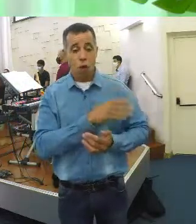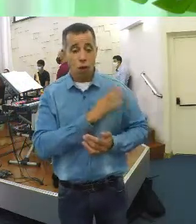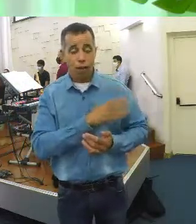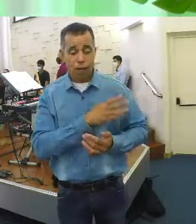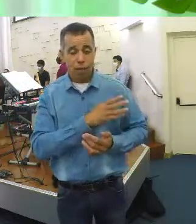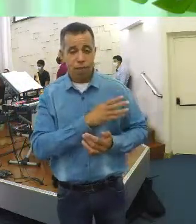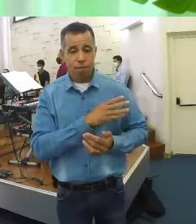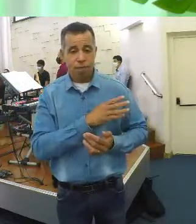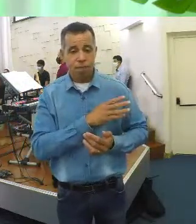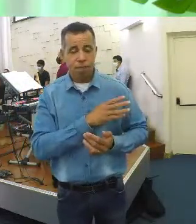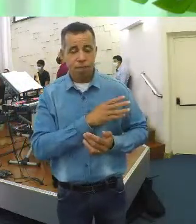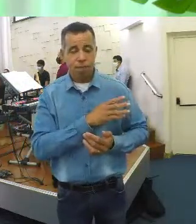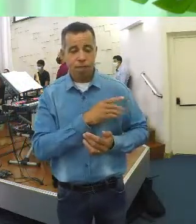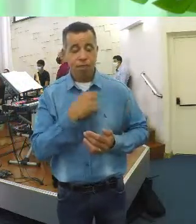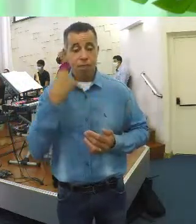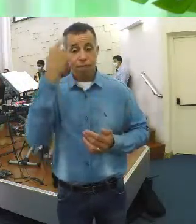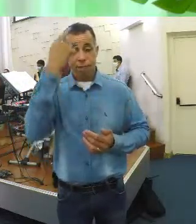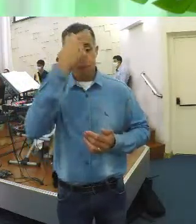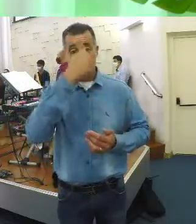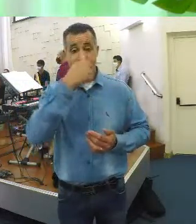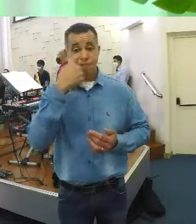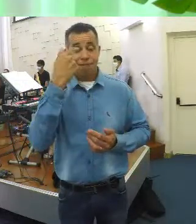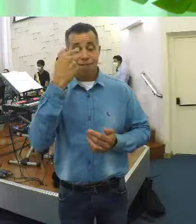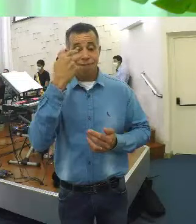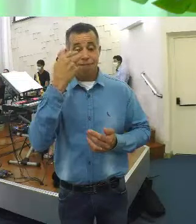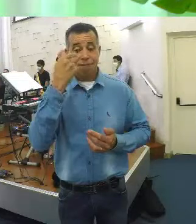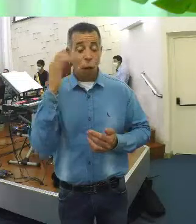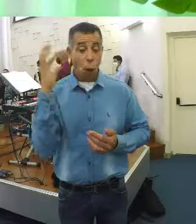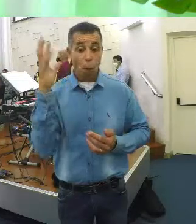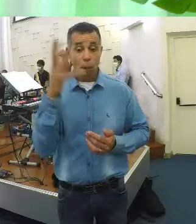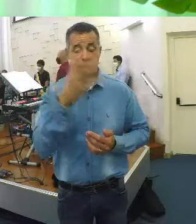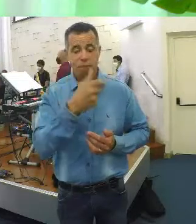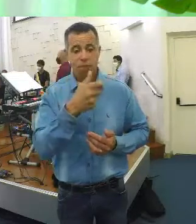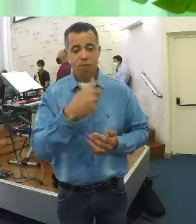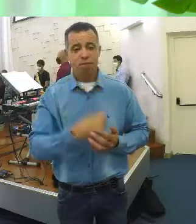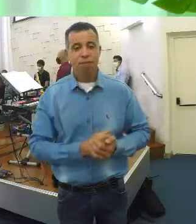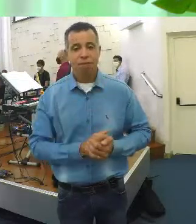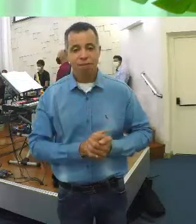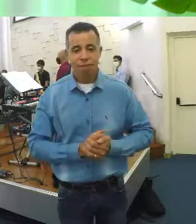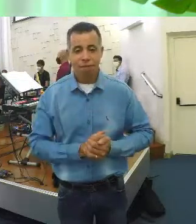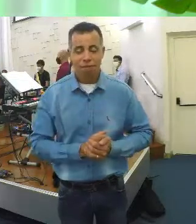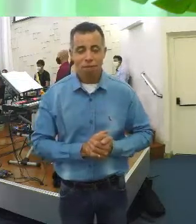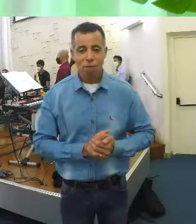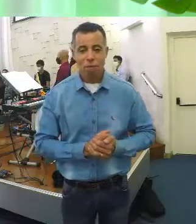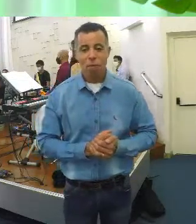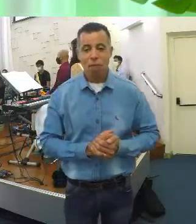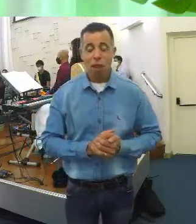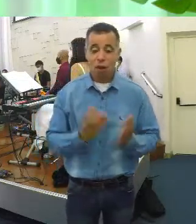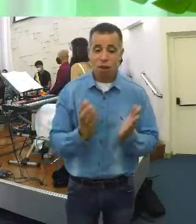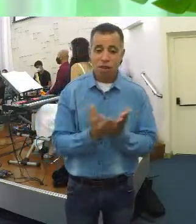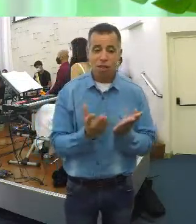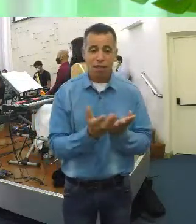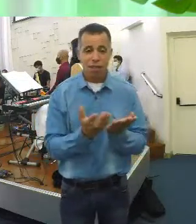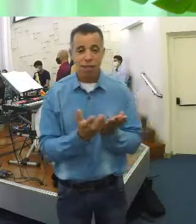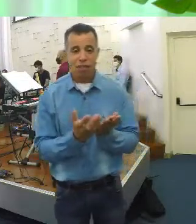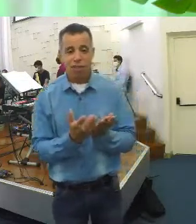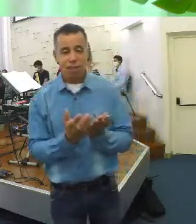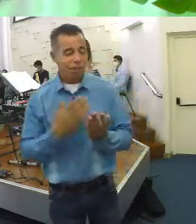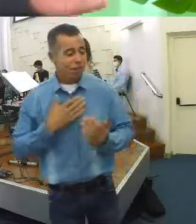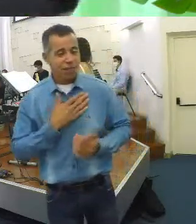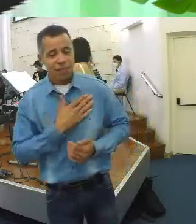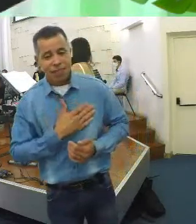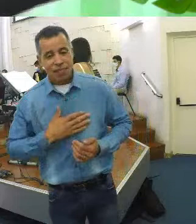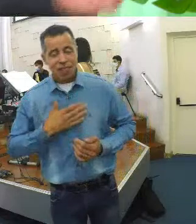alegre traz beleza ao rosto. Então, quando um crente satisfeito